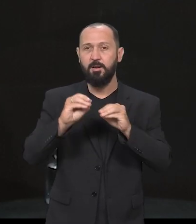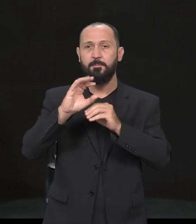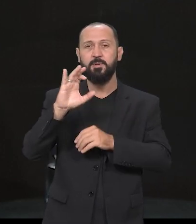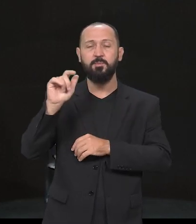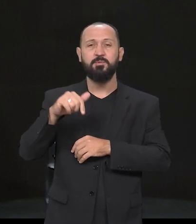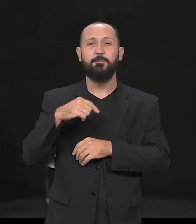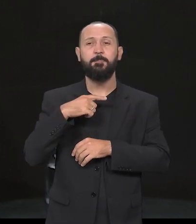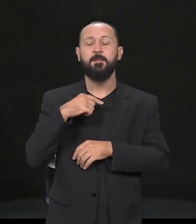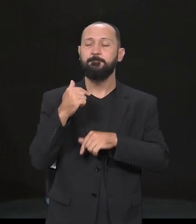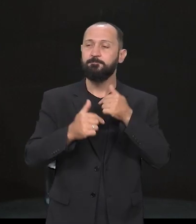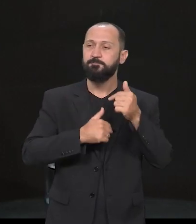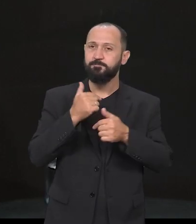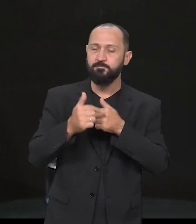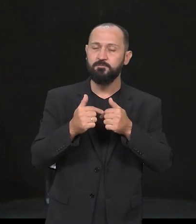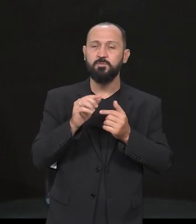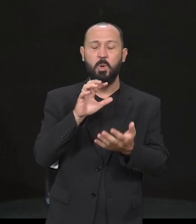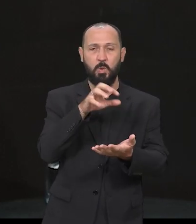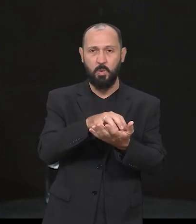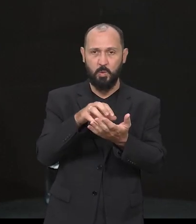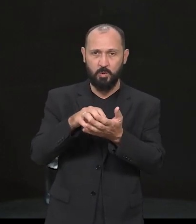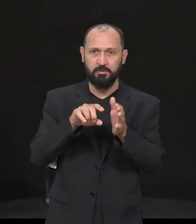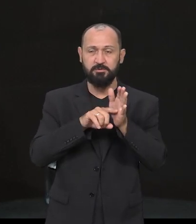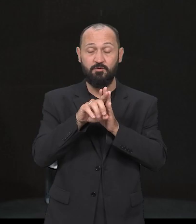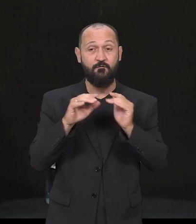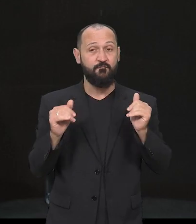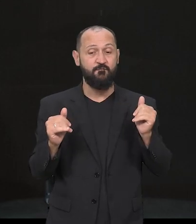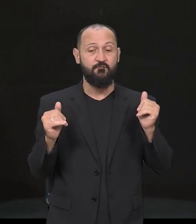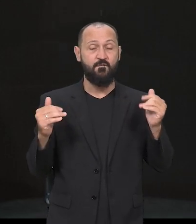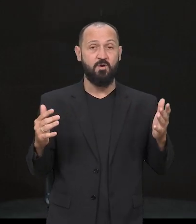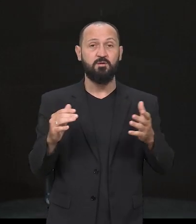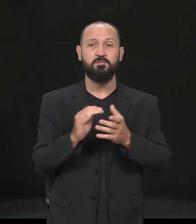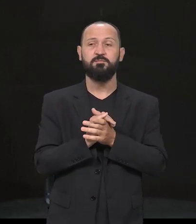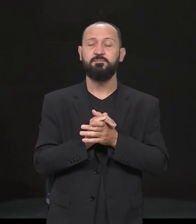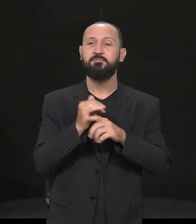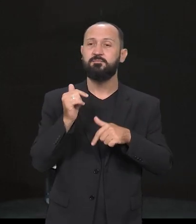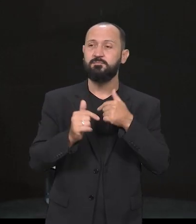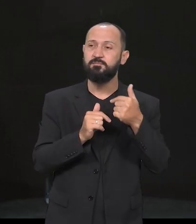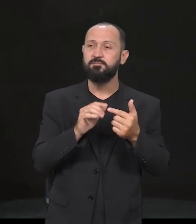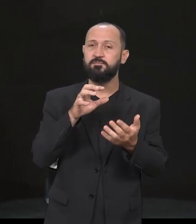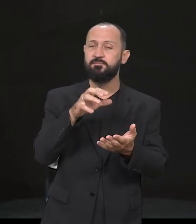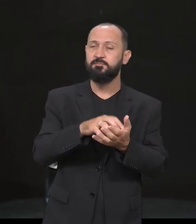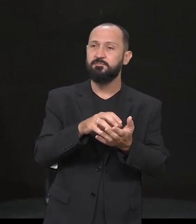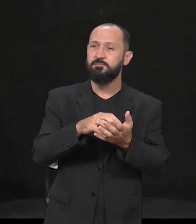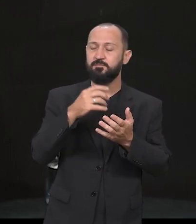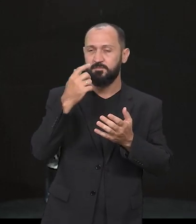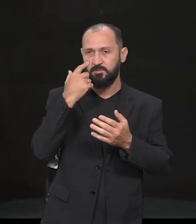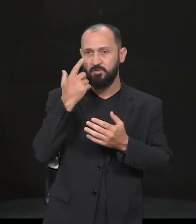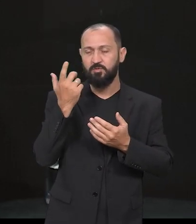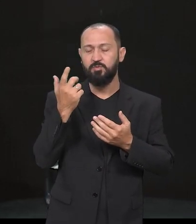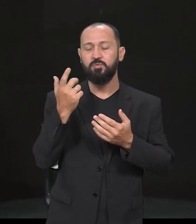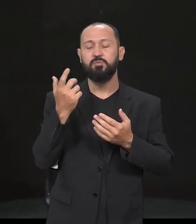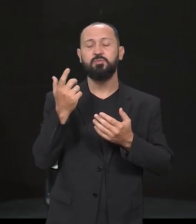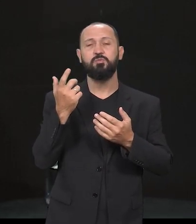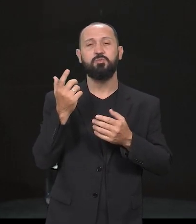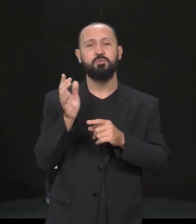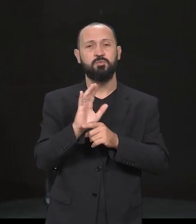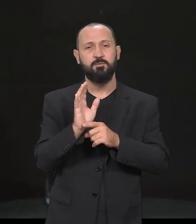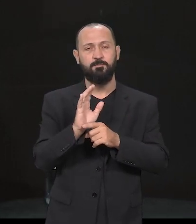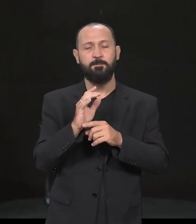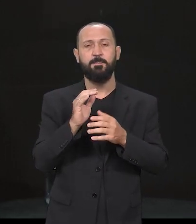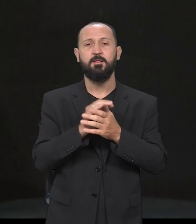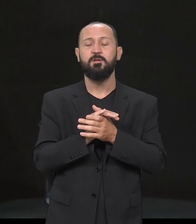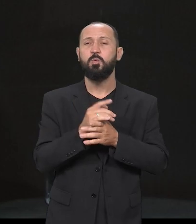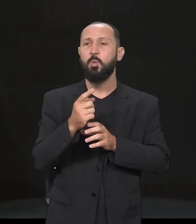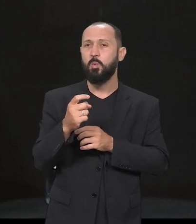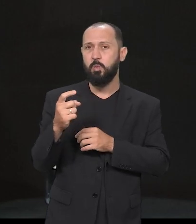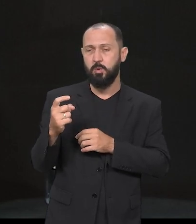para Campo Grande, onde trabalhei no núcleo de perícias externas, trabalhei no núcleo de áudio e vídeo, no